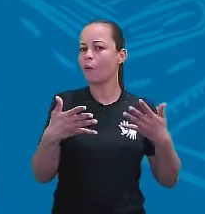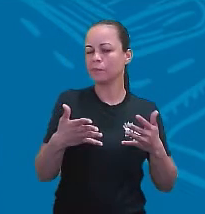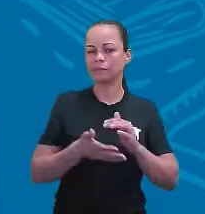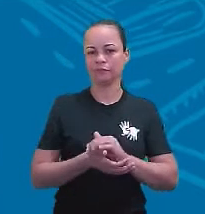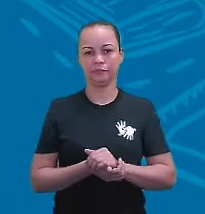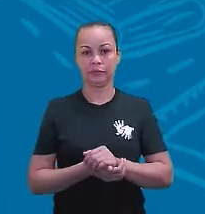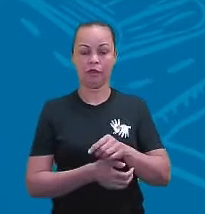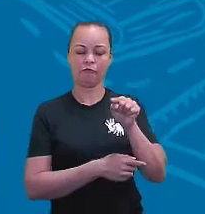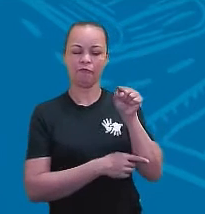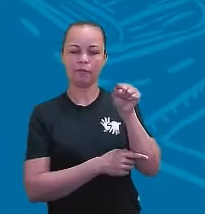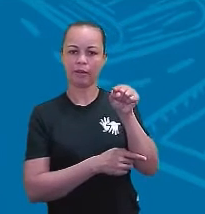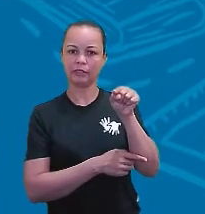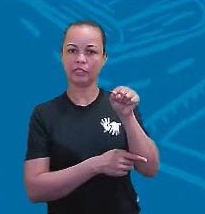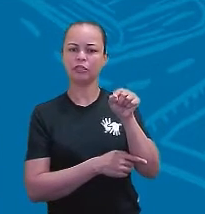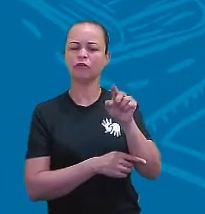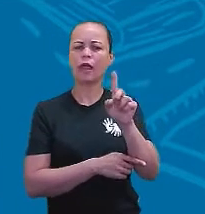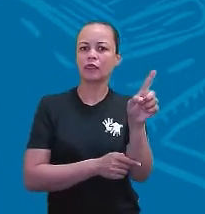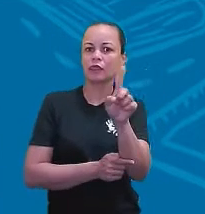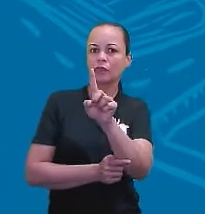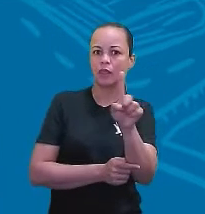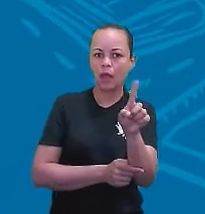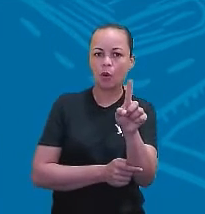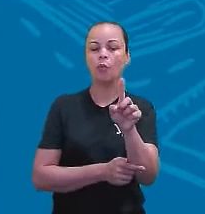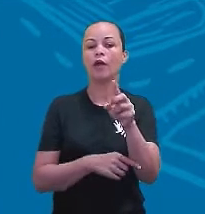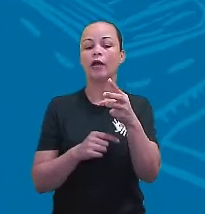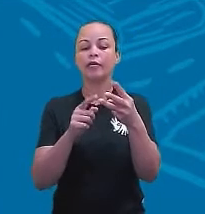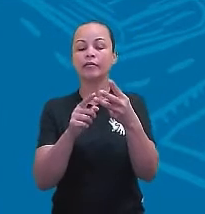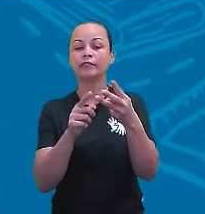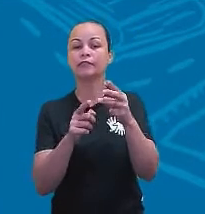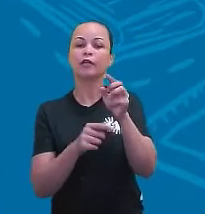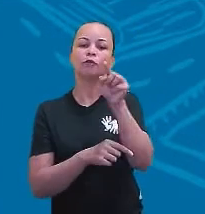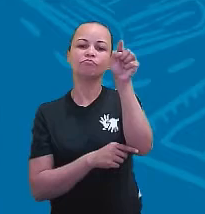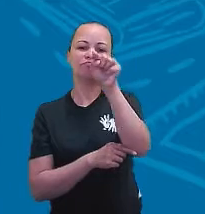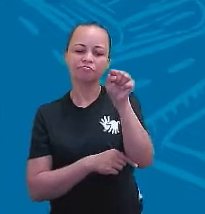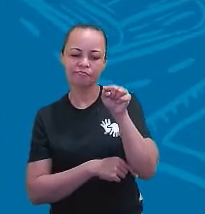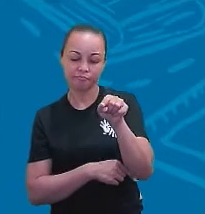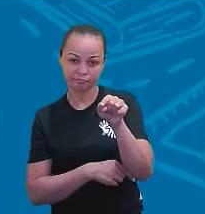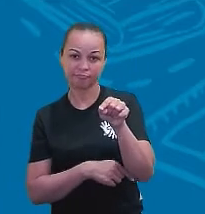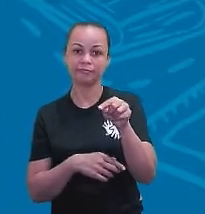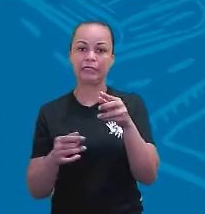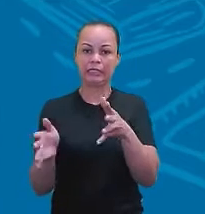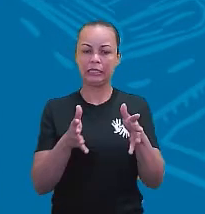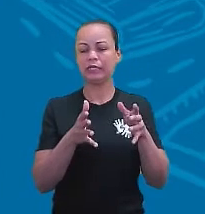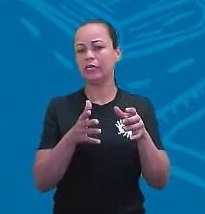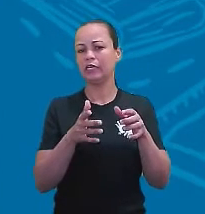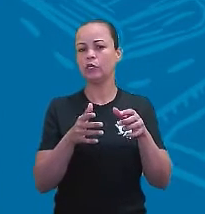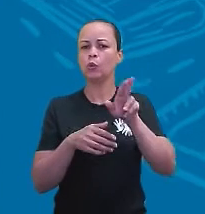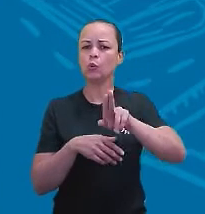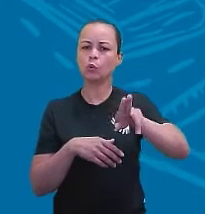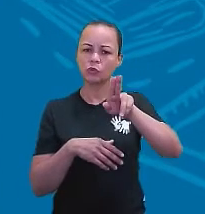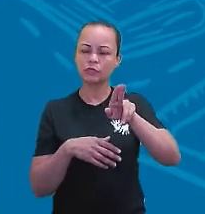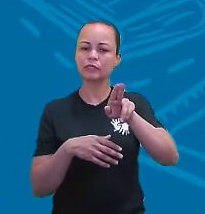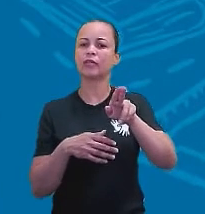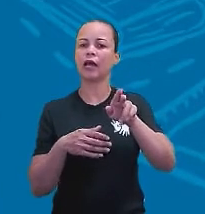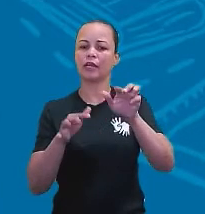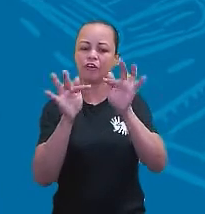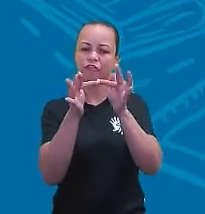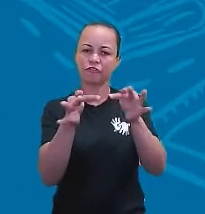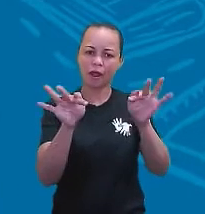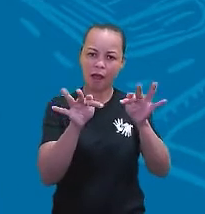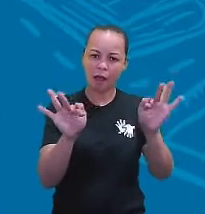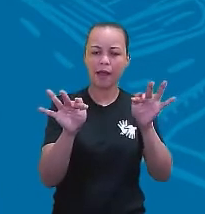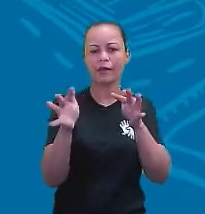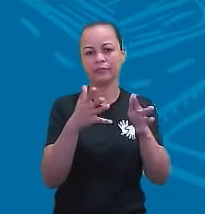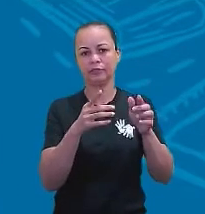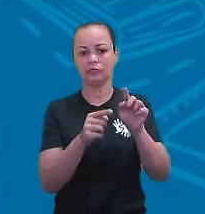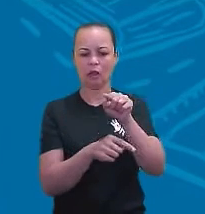Afirmativa, negativa e interrogativa. Para assim utilizá-las de maneira correta nas frases afirmativas,